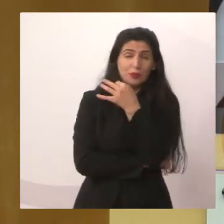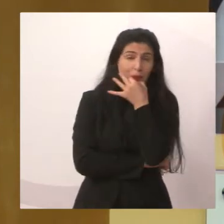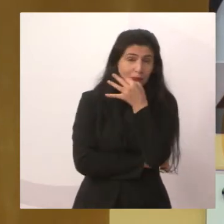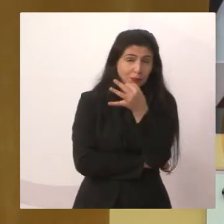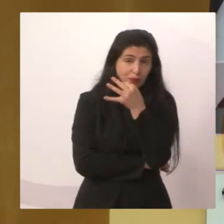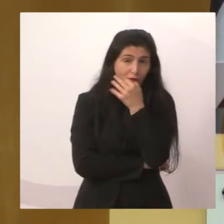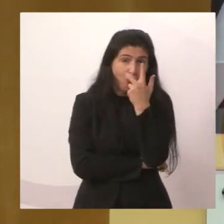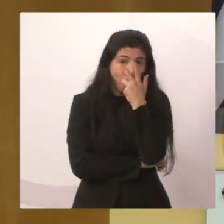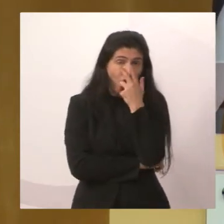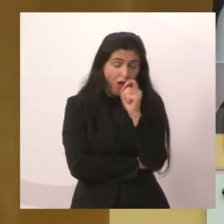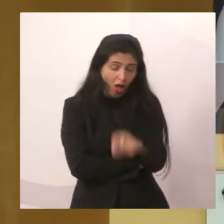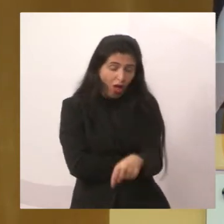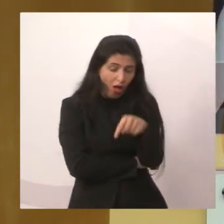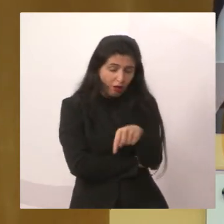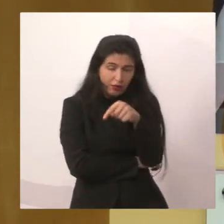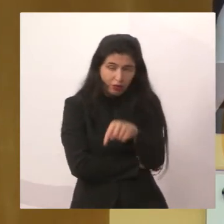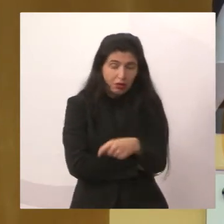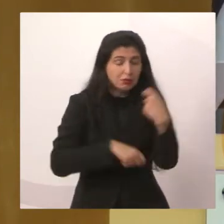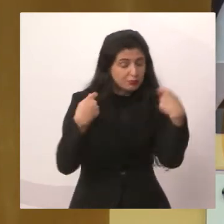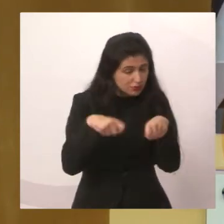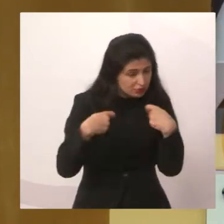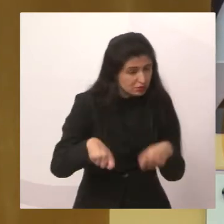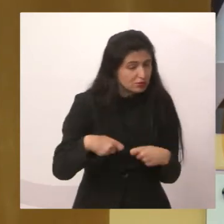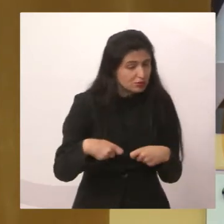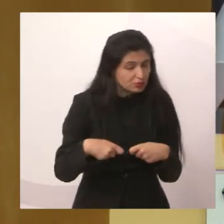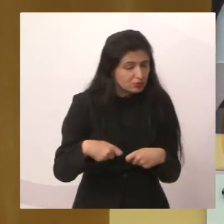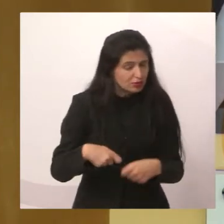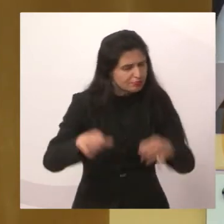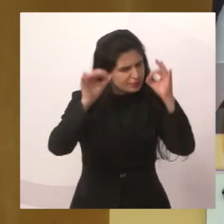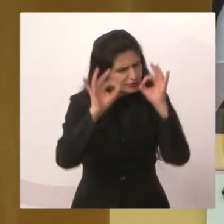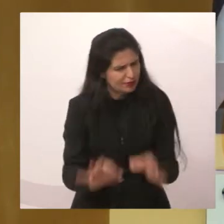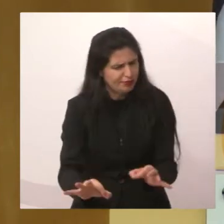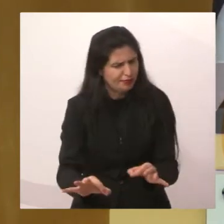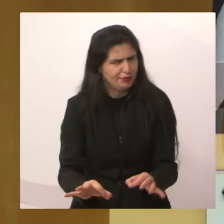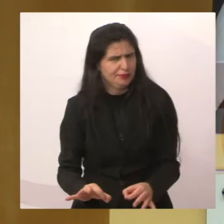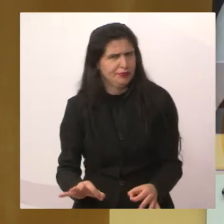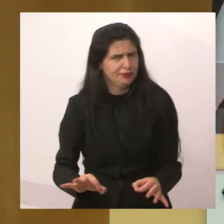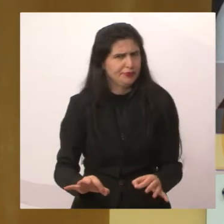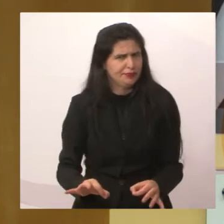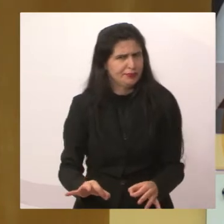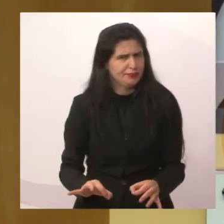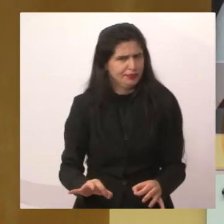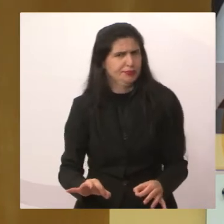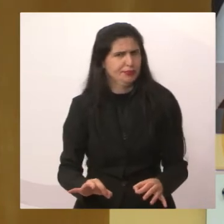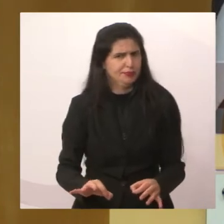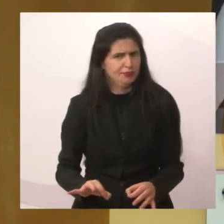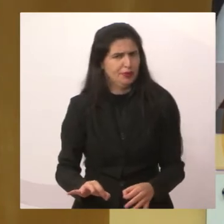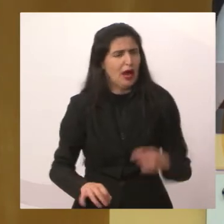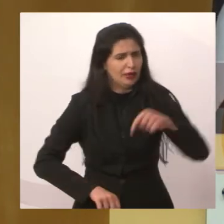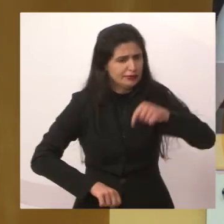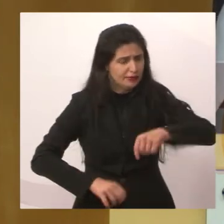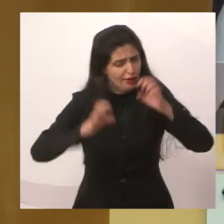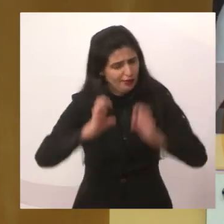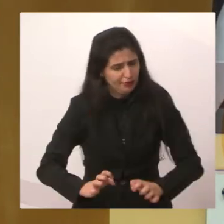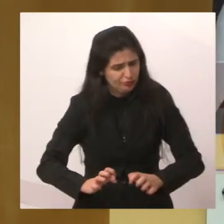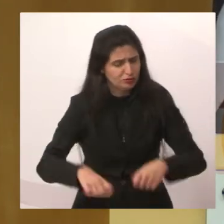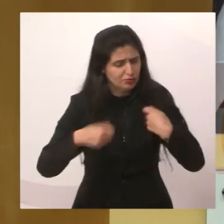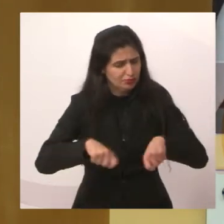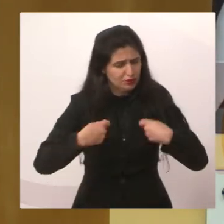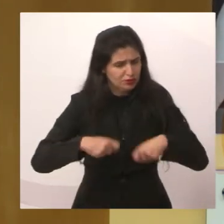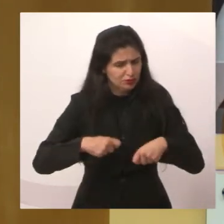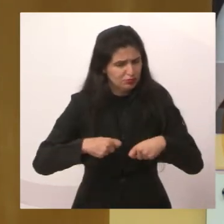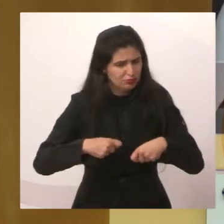ela tem que fazer um julgamento justo. Essa casa é uma casa, Flavinho, que tem que dar exemplo. Semana que vem nós